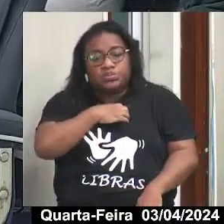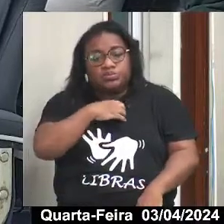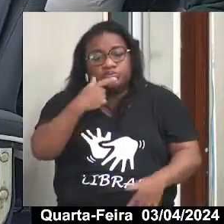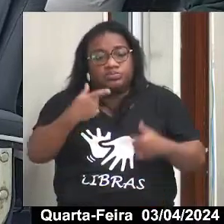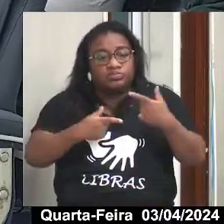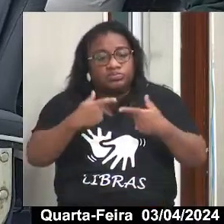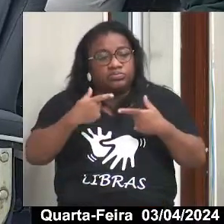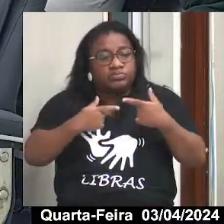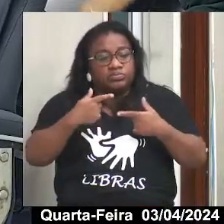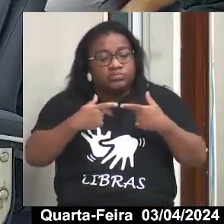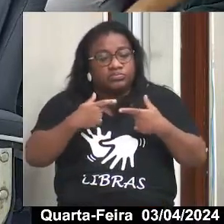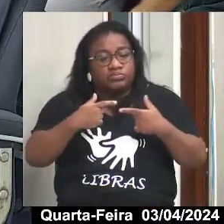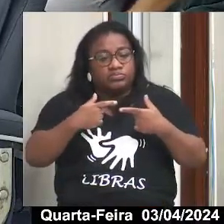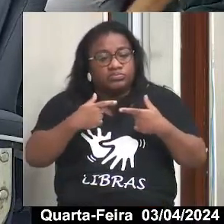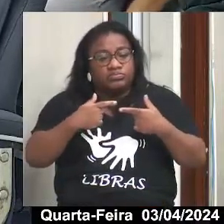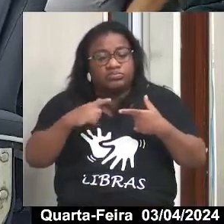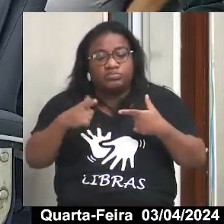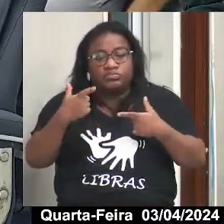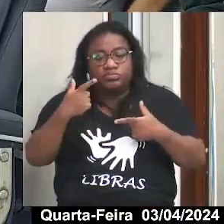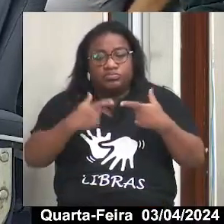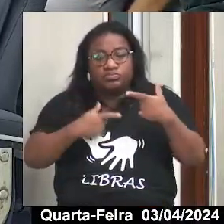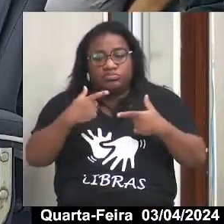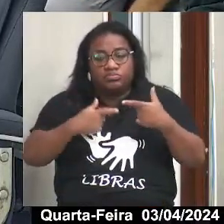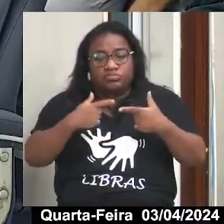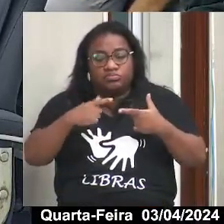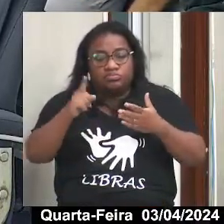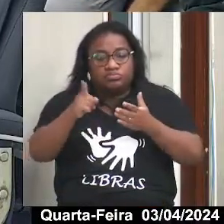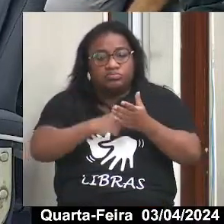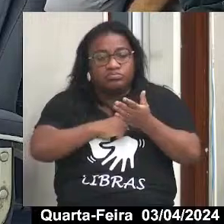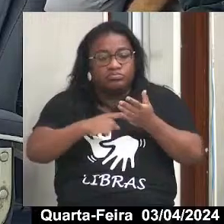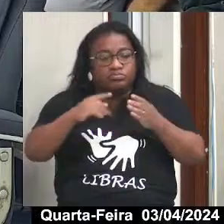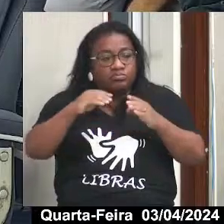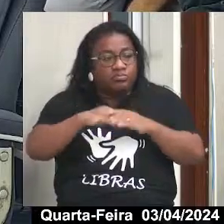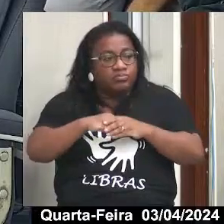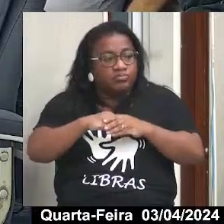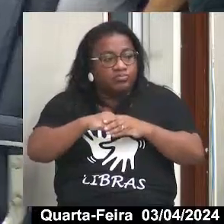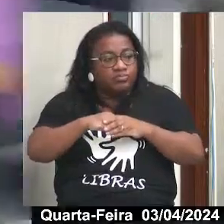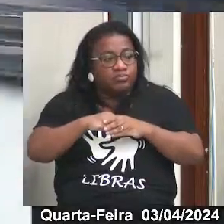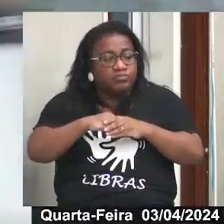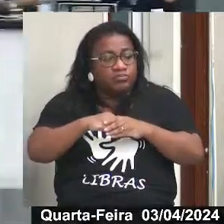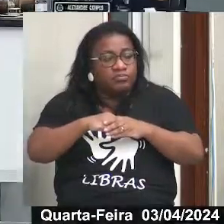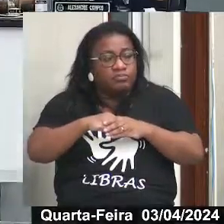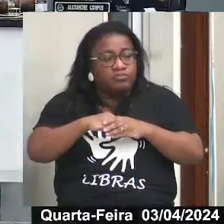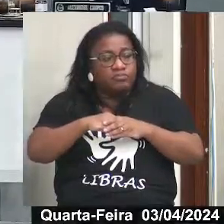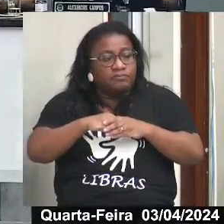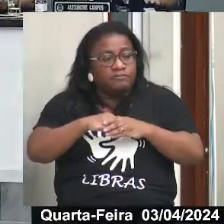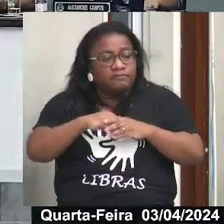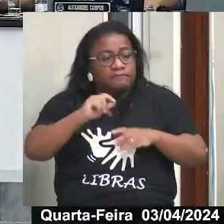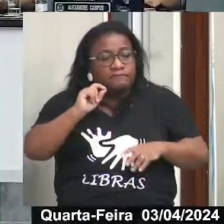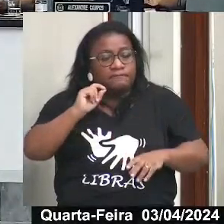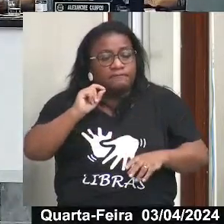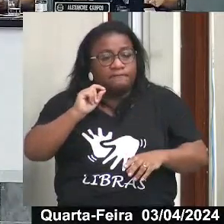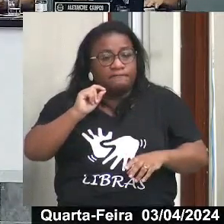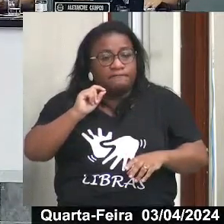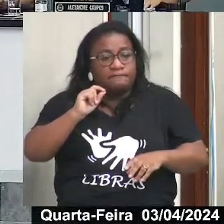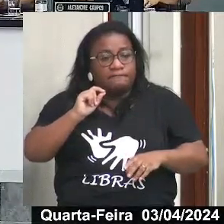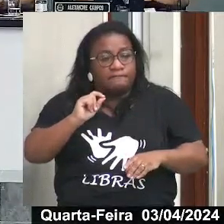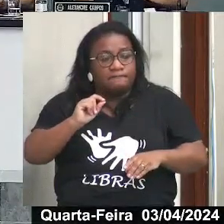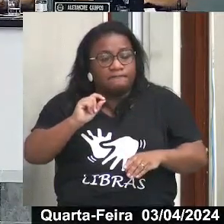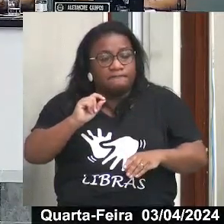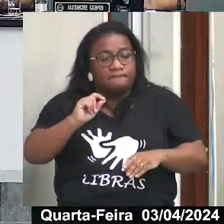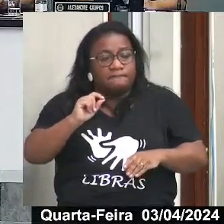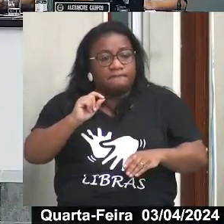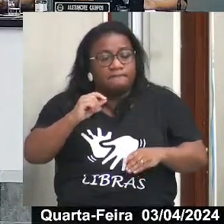vereador Abidan Henrique está em discussão. Não sofrendo discussão, vai à votação. Quem estiver a